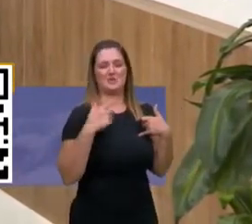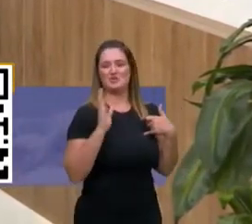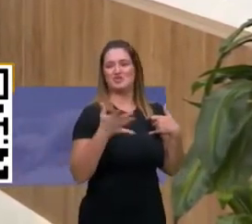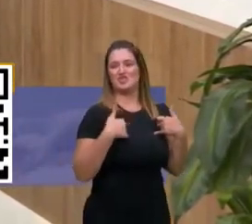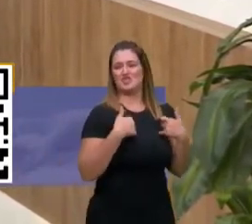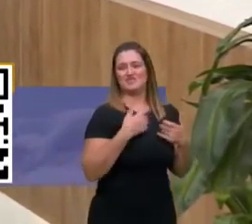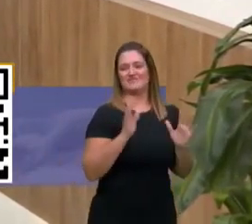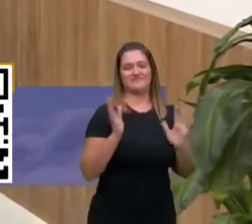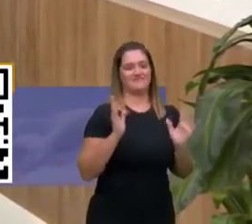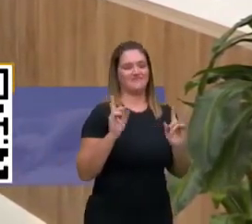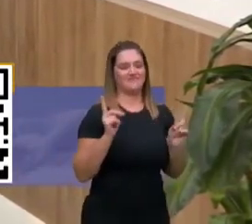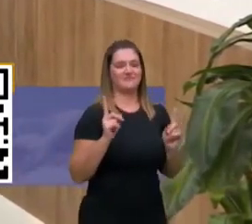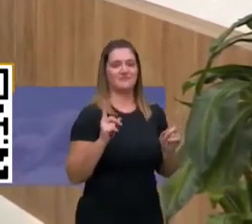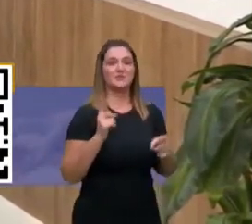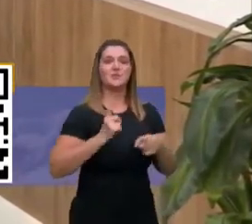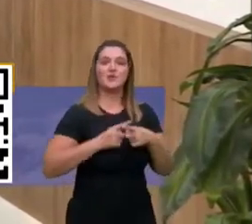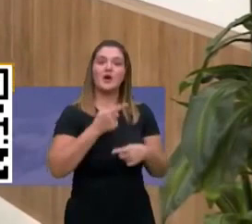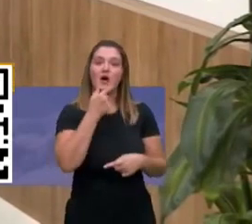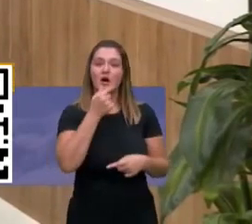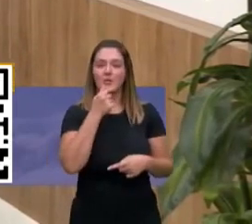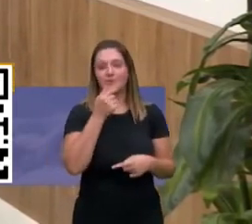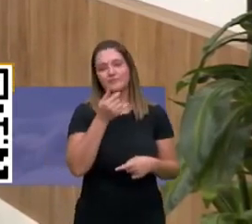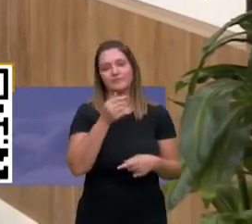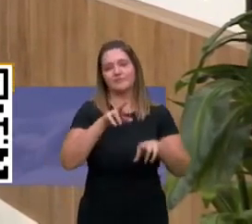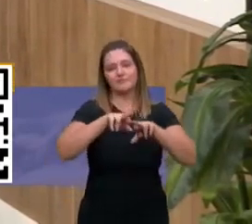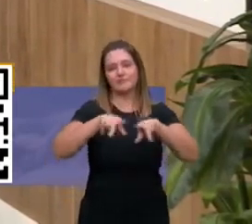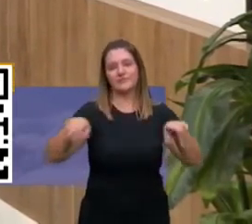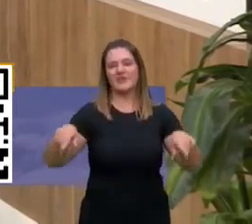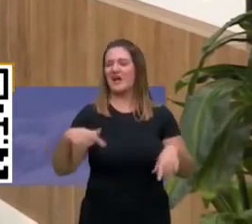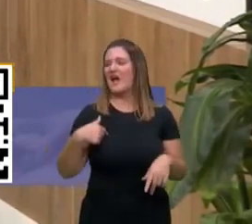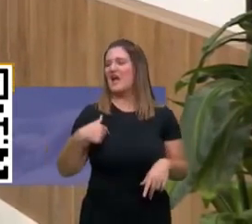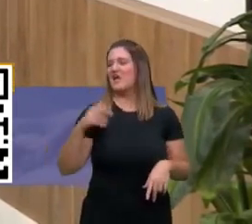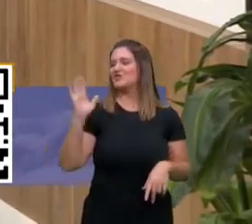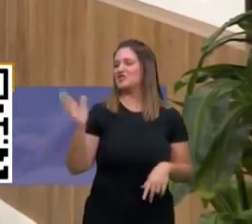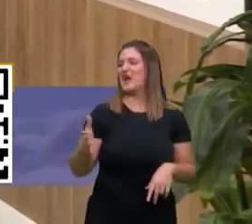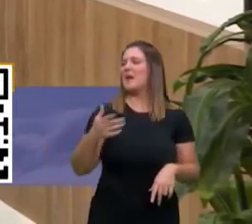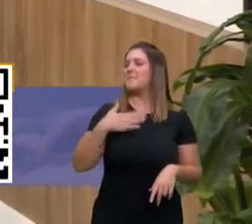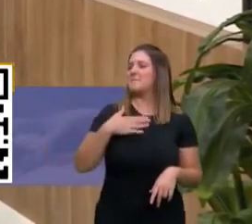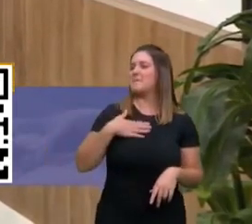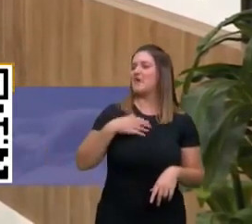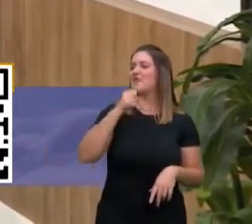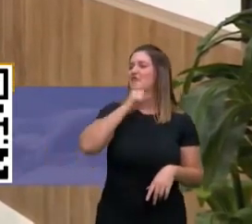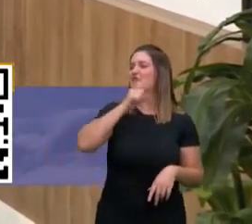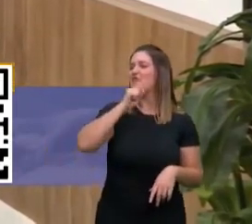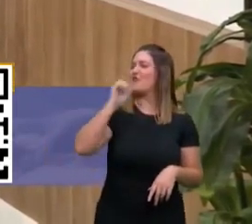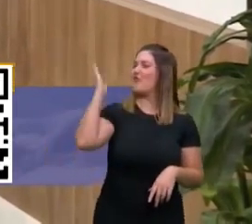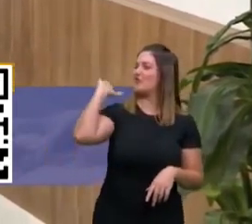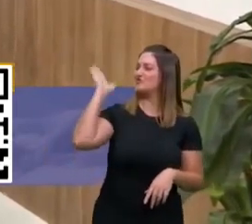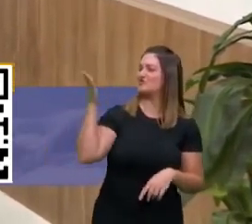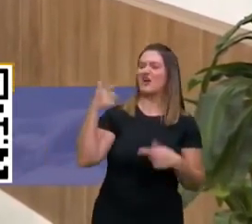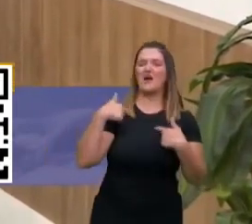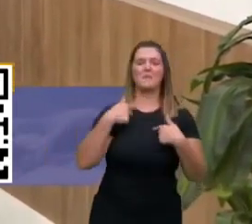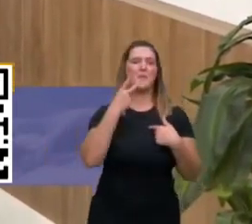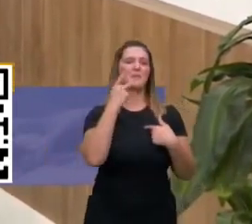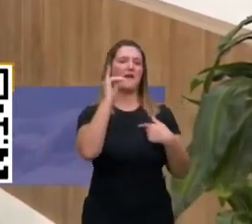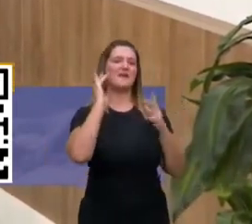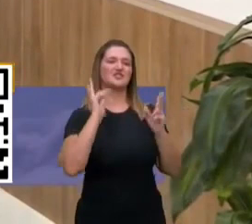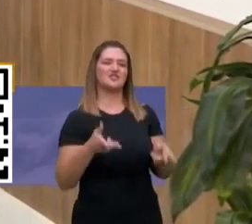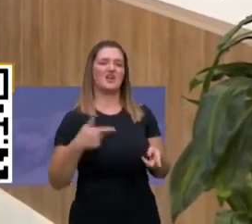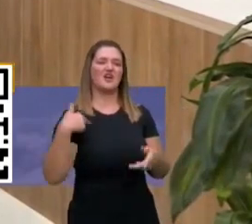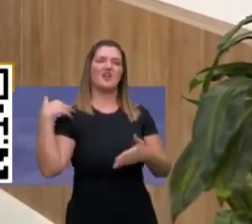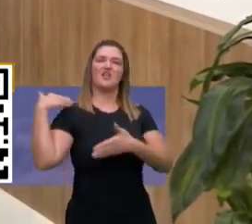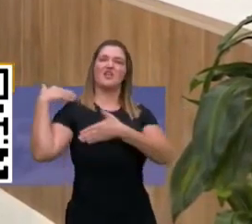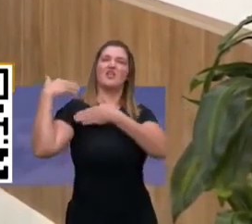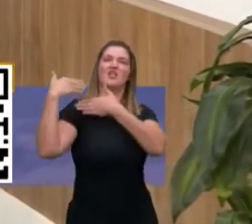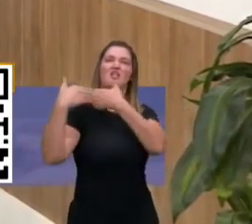que fala assim, olha só o seu Arlindo. Tem gente que fala assim, não, meu bisavô era assim, meu avô era assim, meu pai